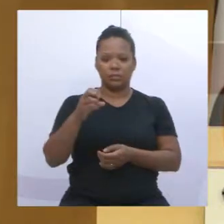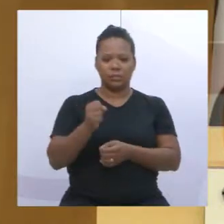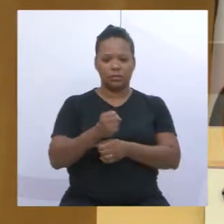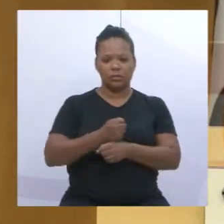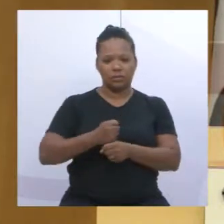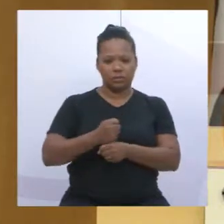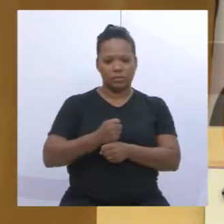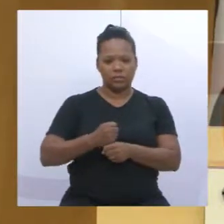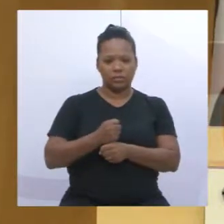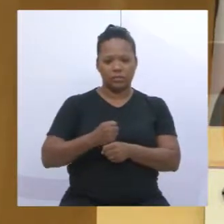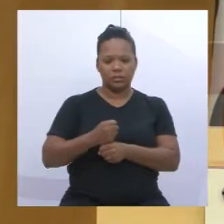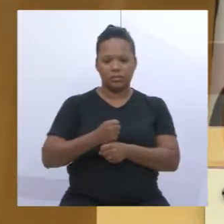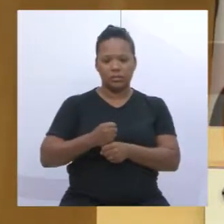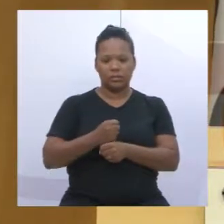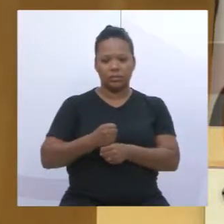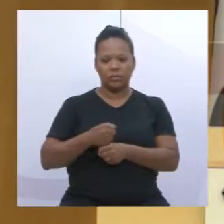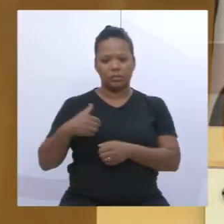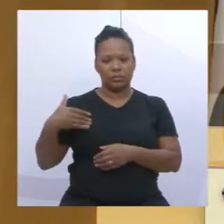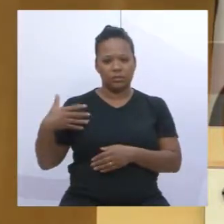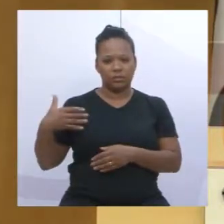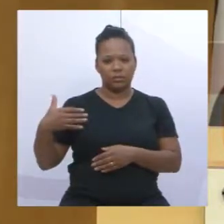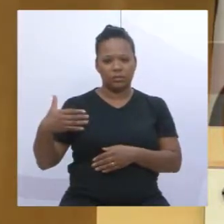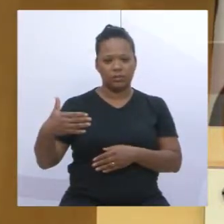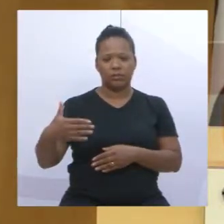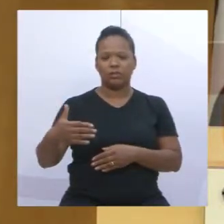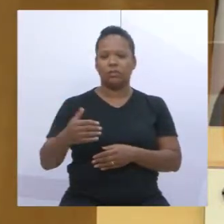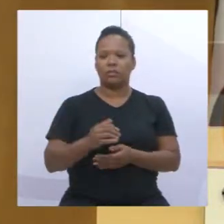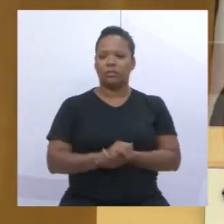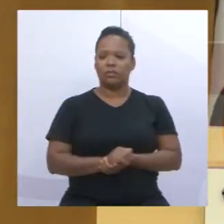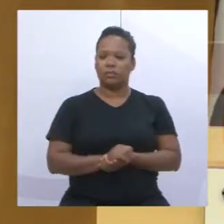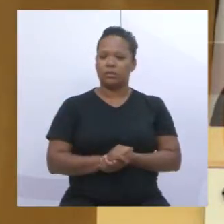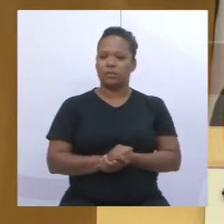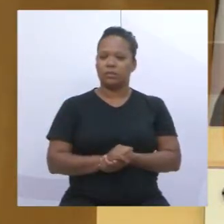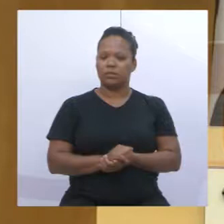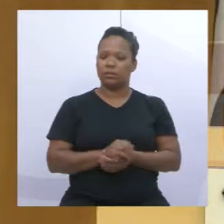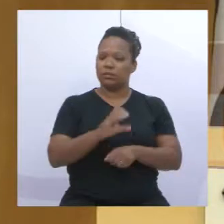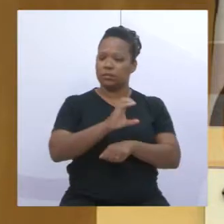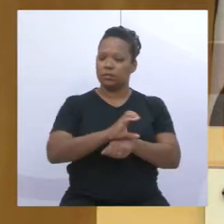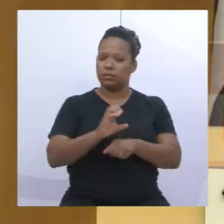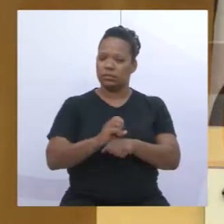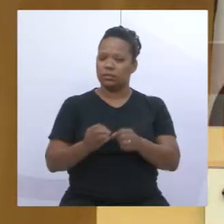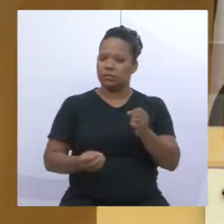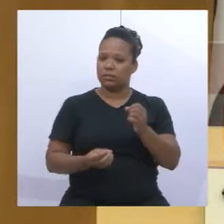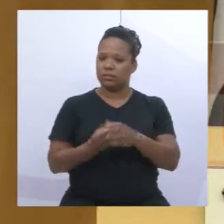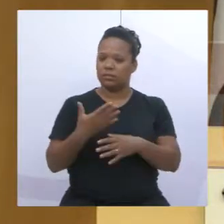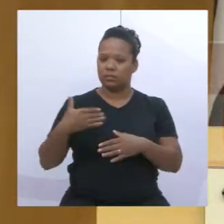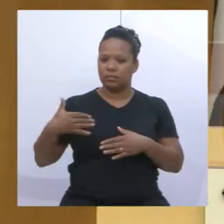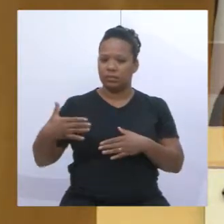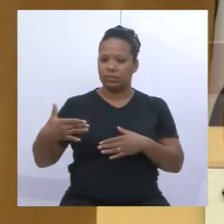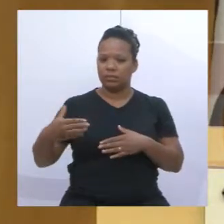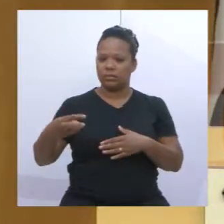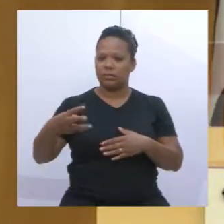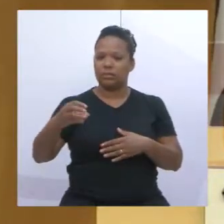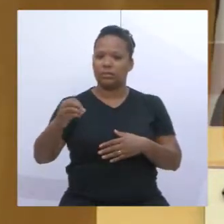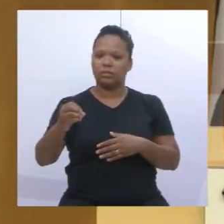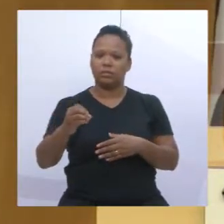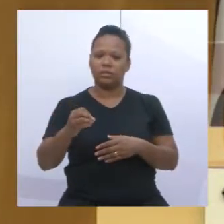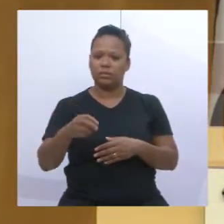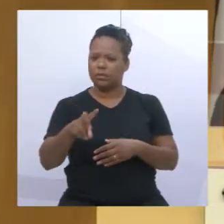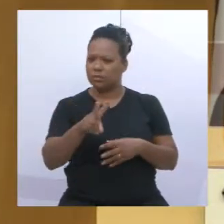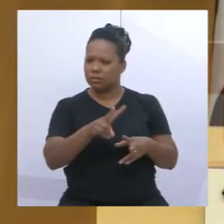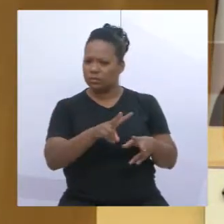da promulgação da Constituição Federal, as mazelas do serviço de saúde são conhecidas por